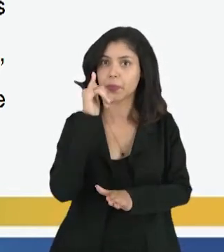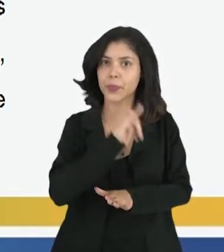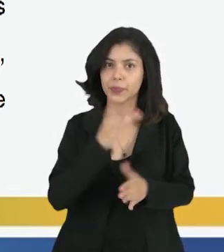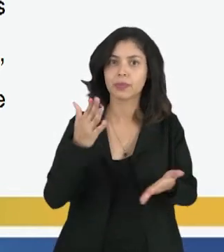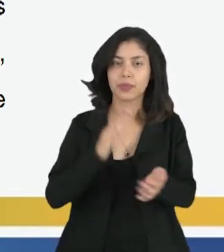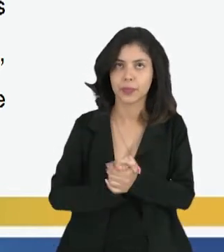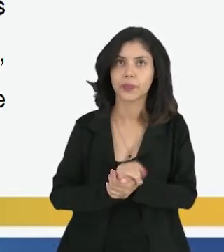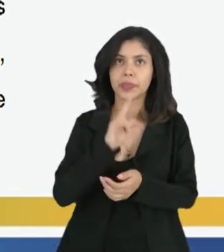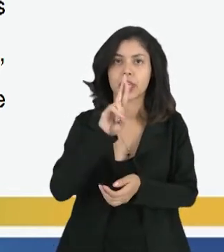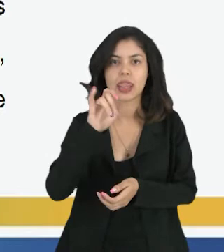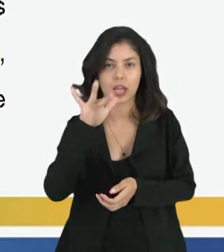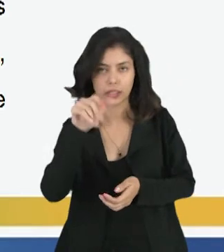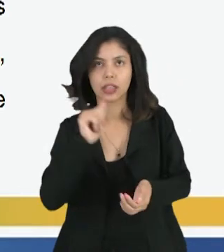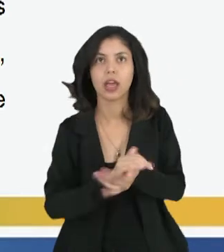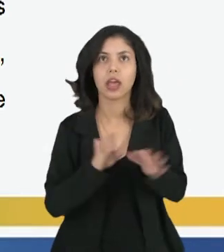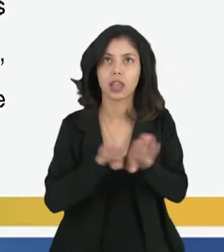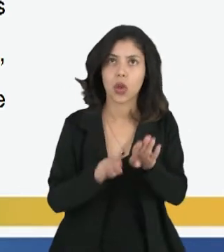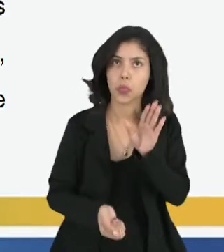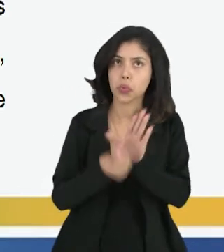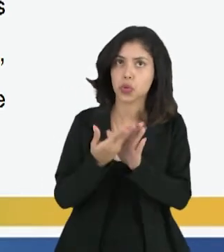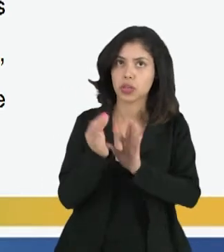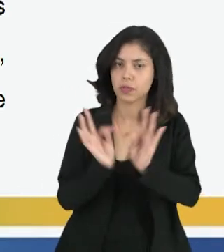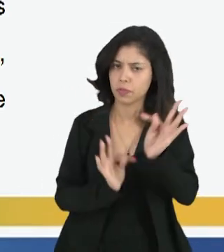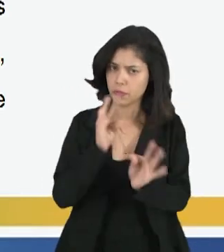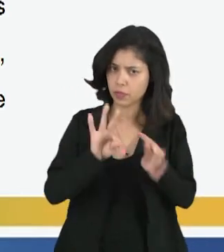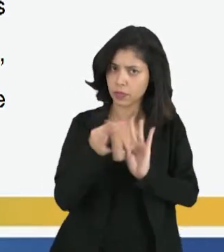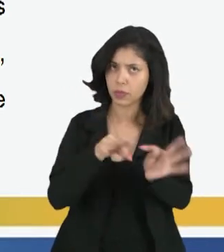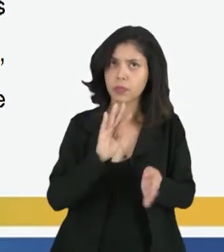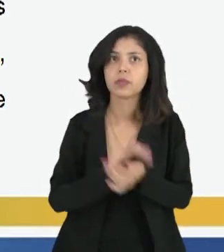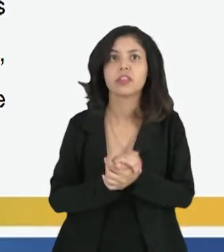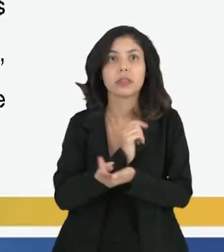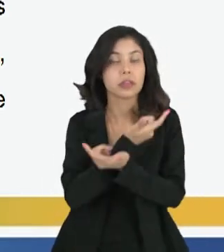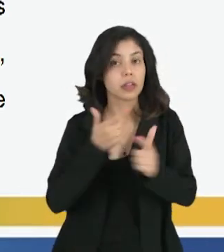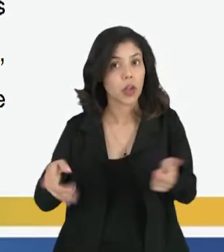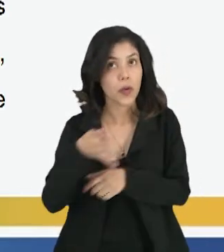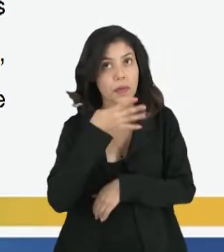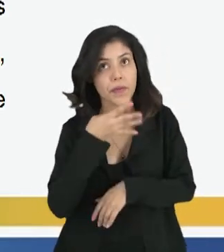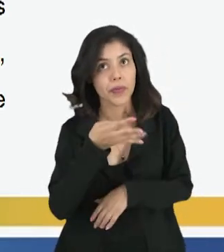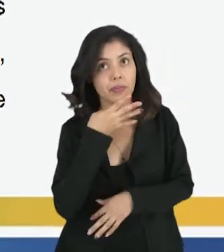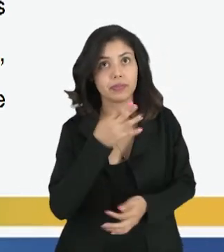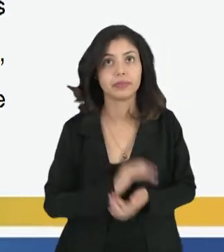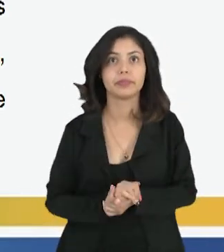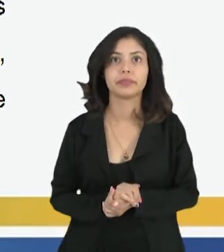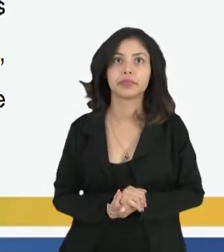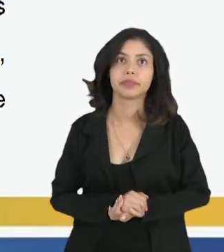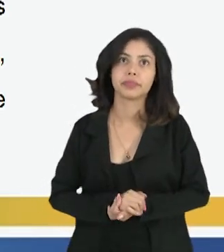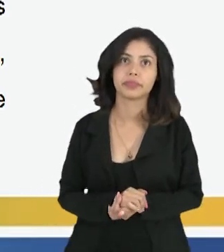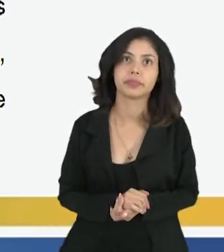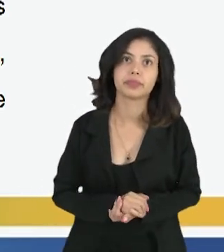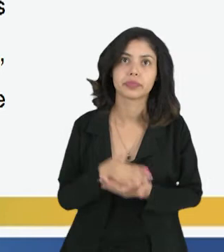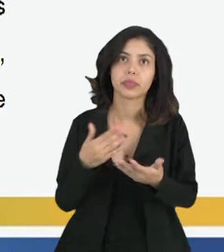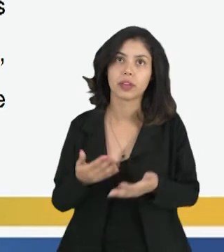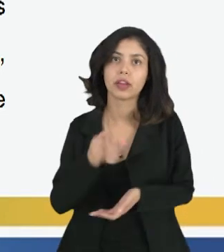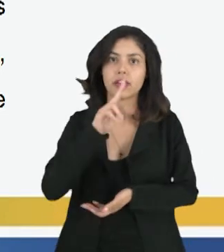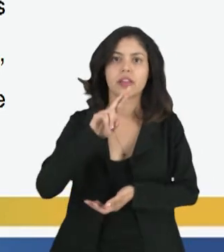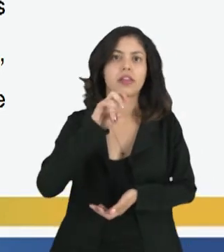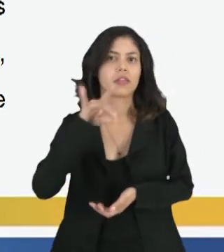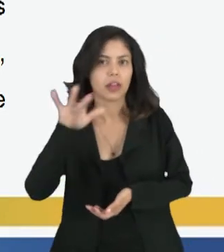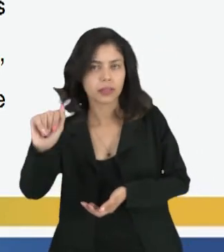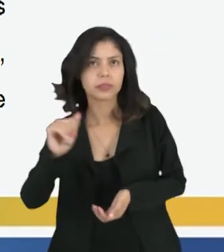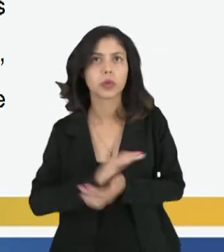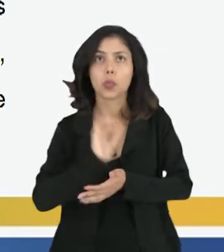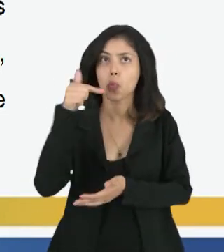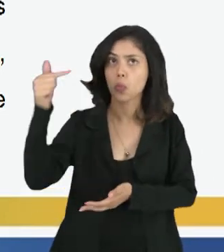petroquímicos, produtos químicos, tecnologia e grandes carros que você conhece, inclusive no setor automobilístico, como Ferrari e